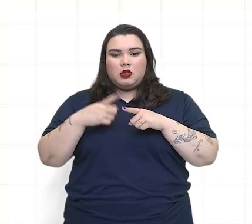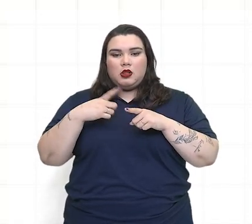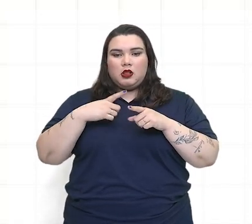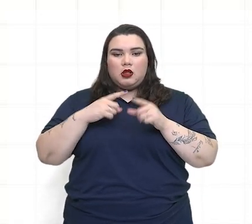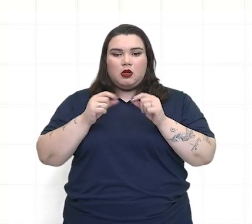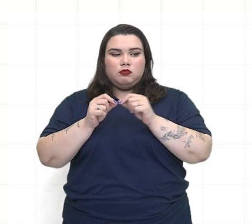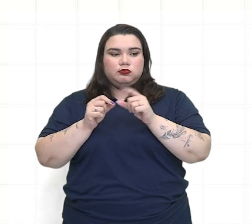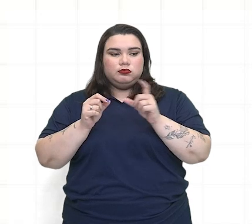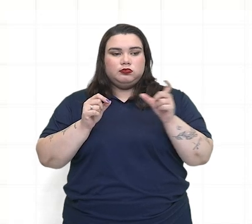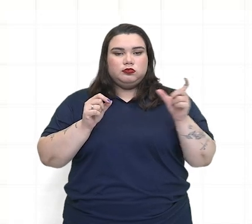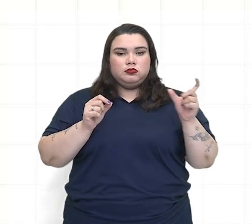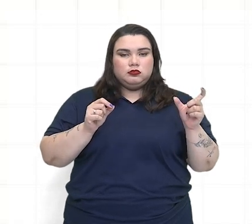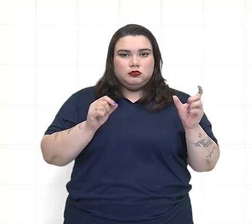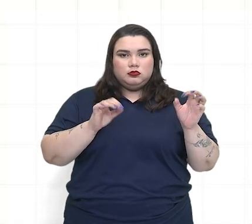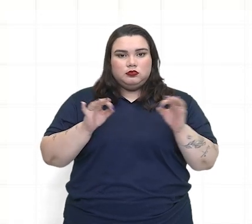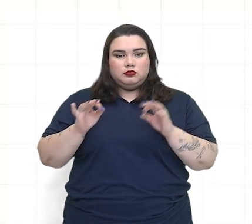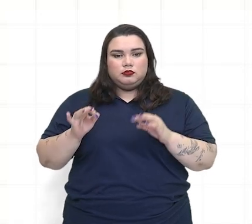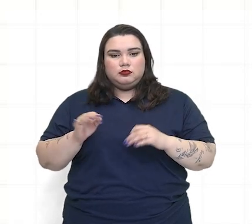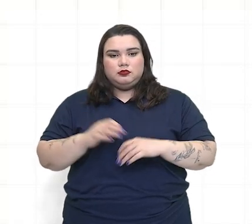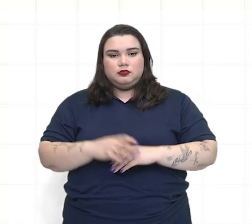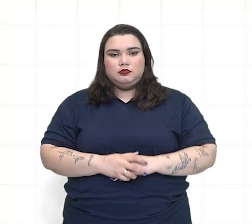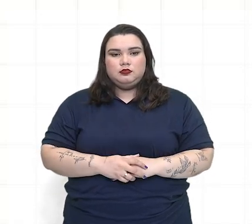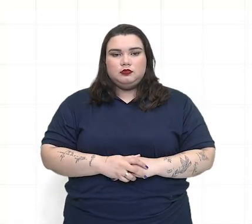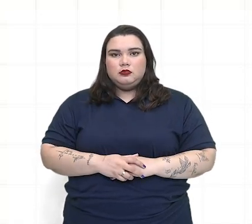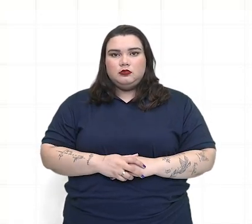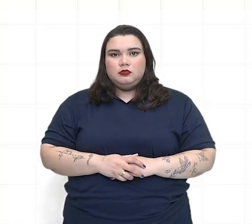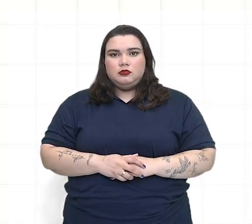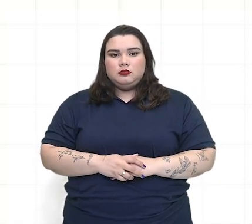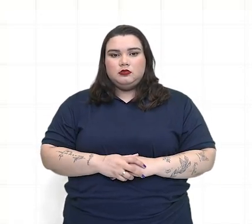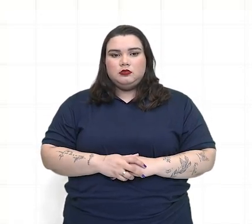maior, né? E em seguida quem?